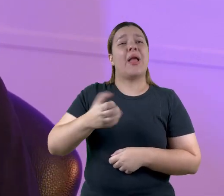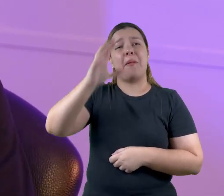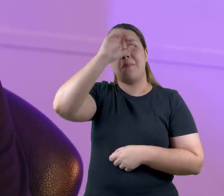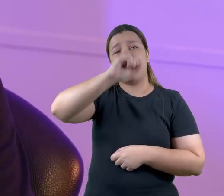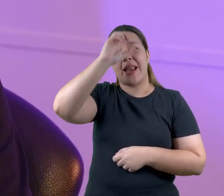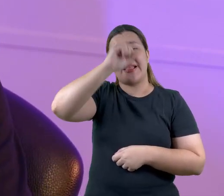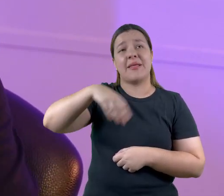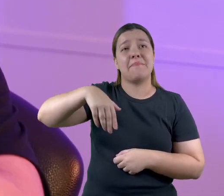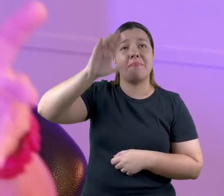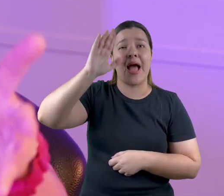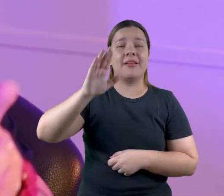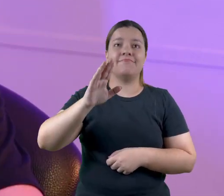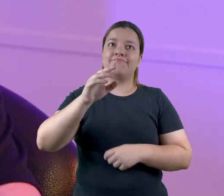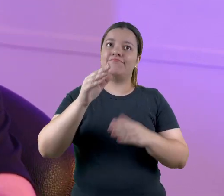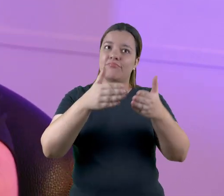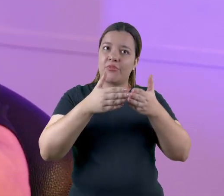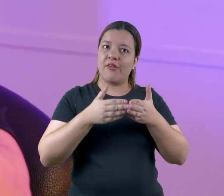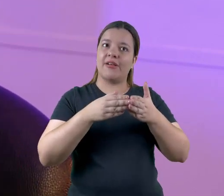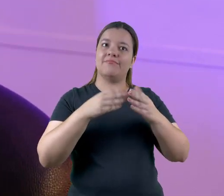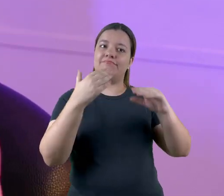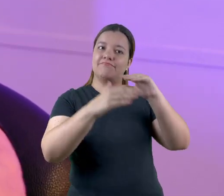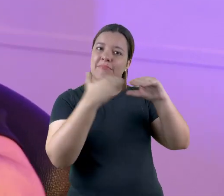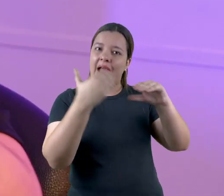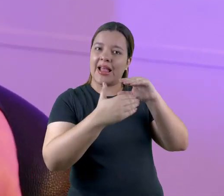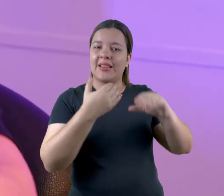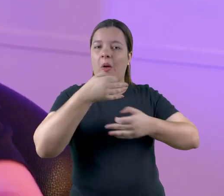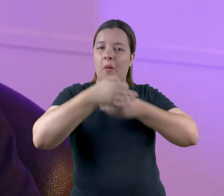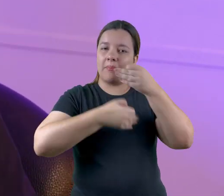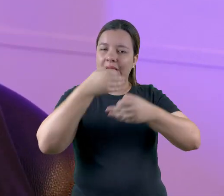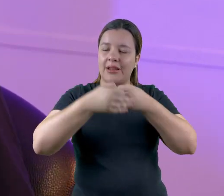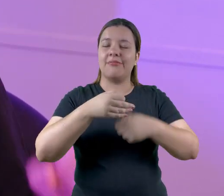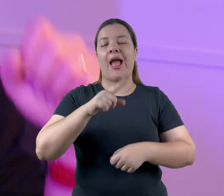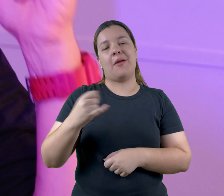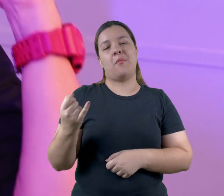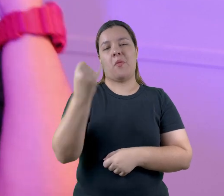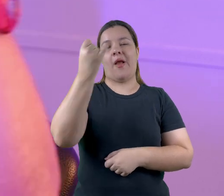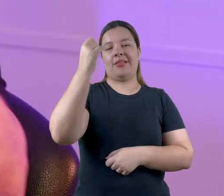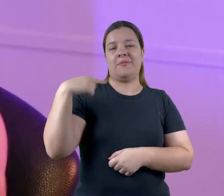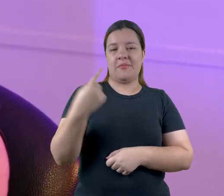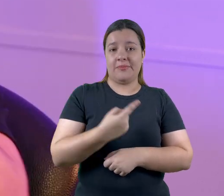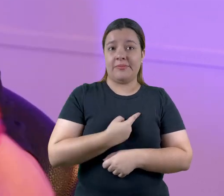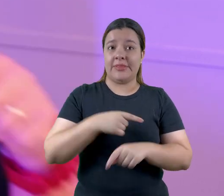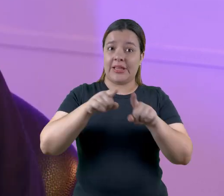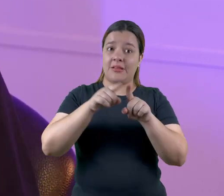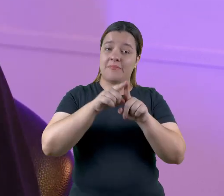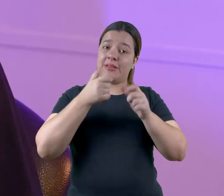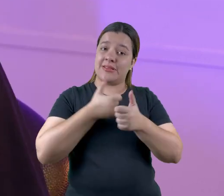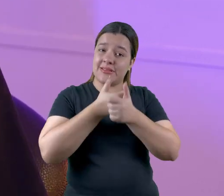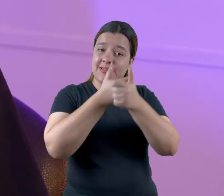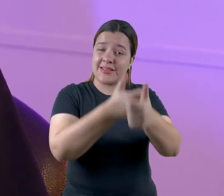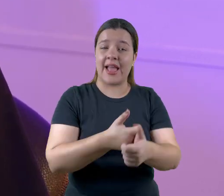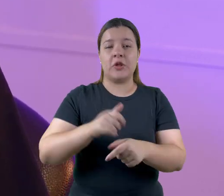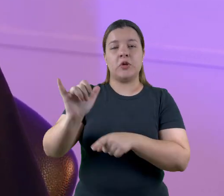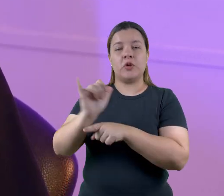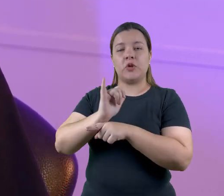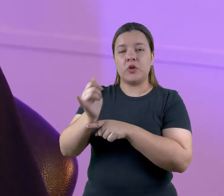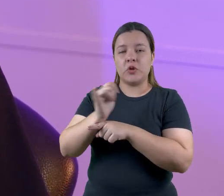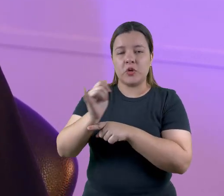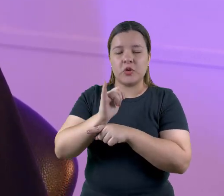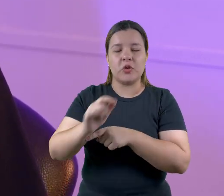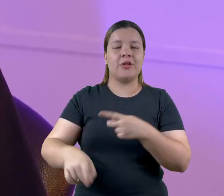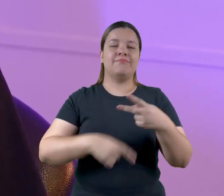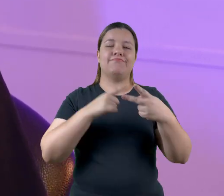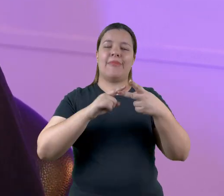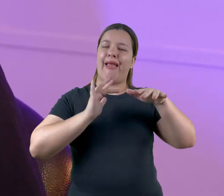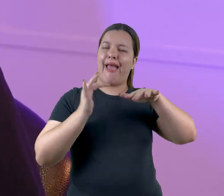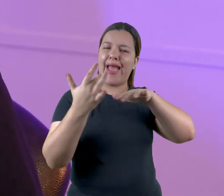pouquinho ou menos Enfim deixa seu comentário que é super importante pra gente nos siga nas na no YouTube